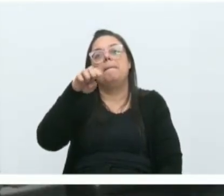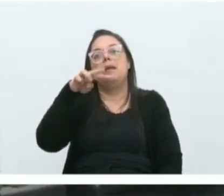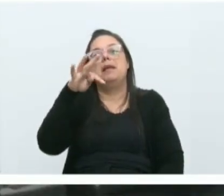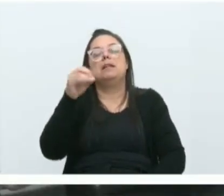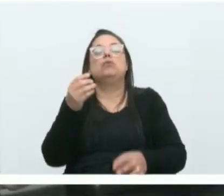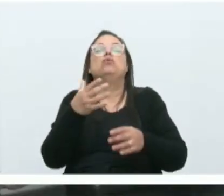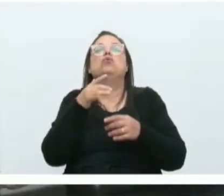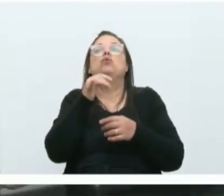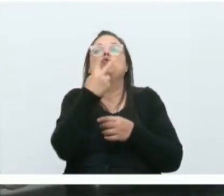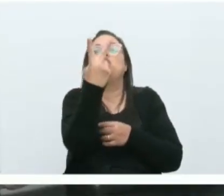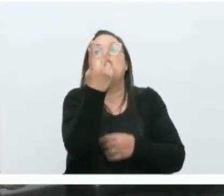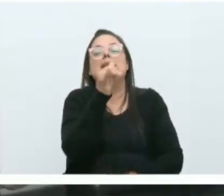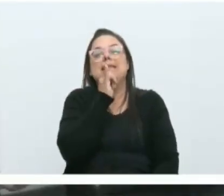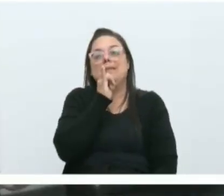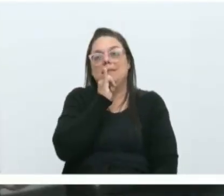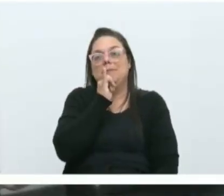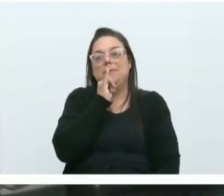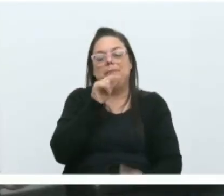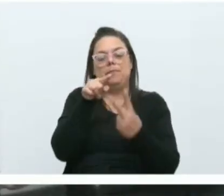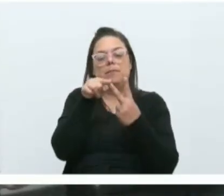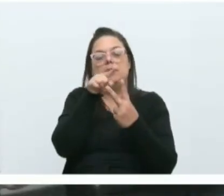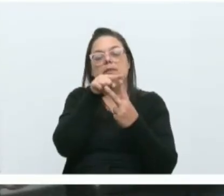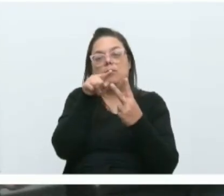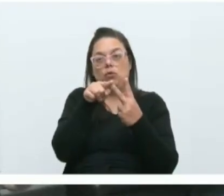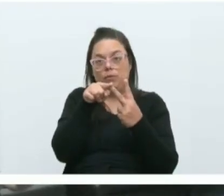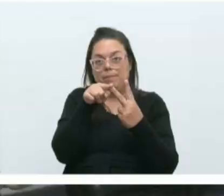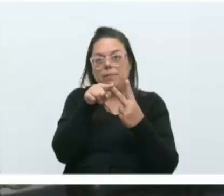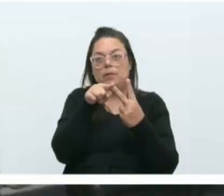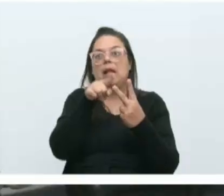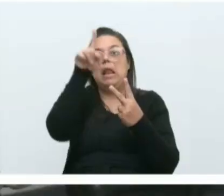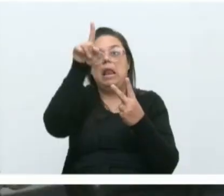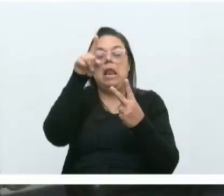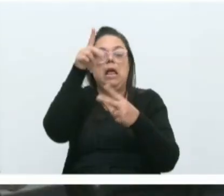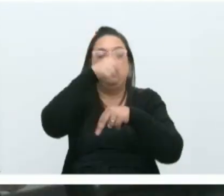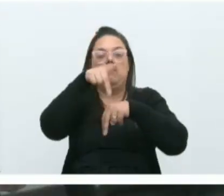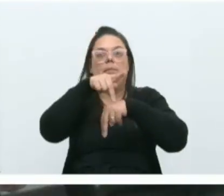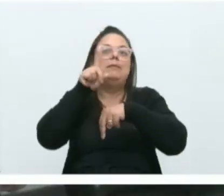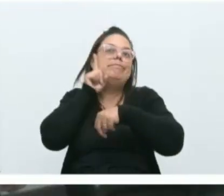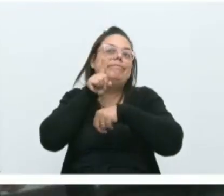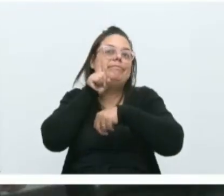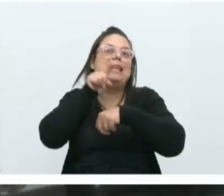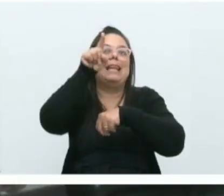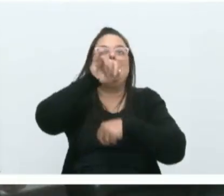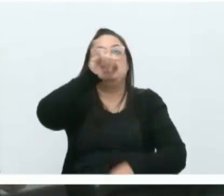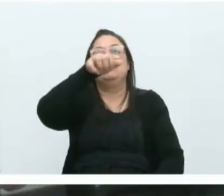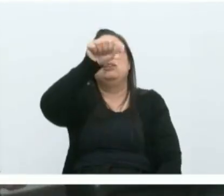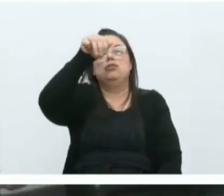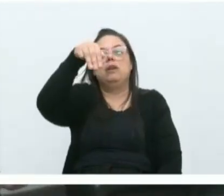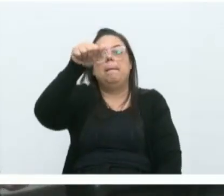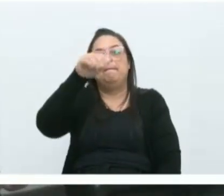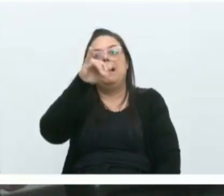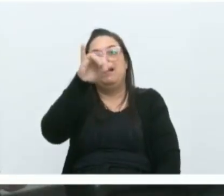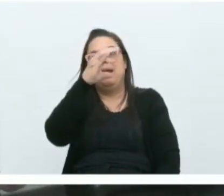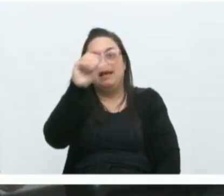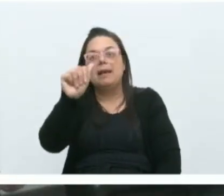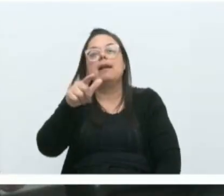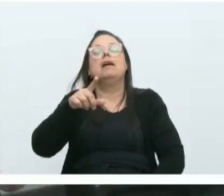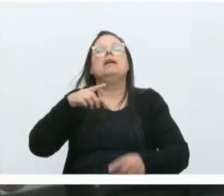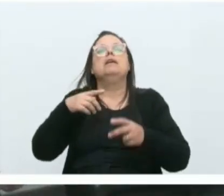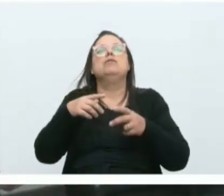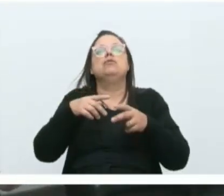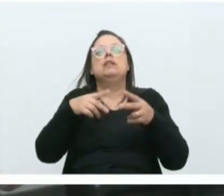para encerrar. Existe um Grand Prix nos Estados Unidos, iniciou na Jamaica. Eles premiaram